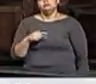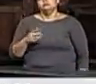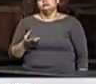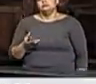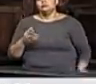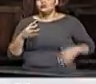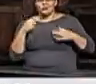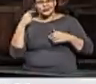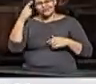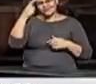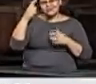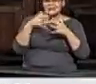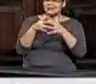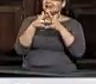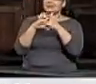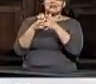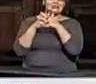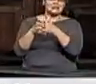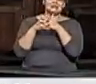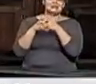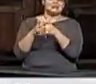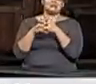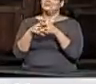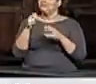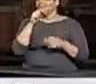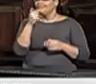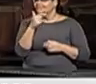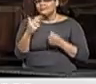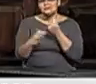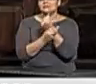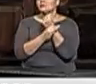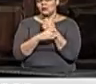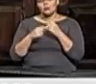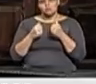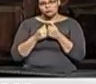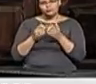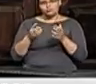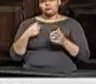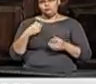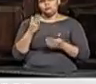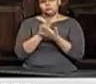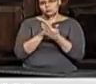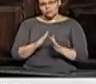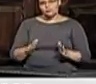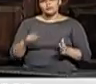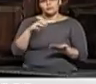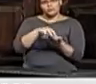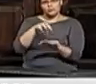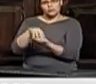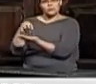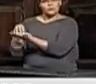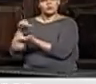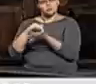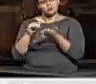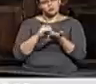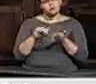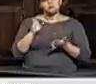confusos, inseguros. A princípio eu achava que tinha que acabar com essas instituições